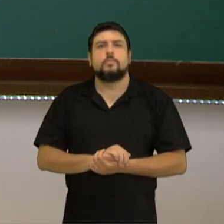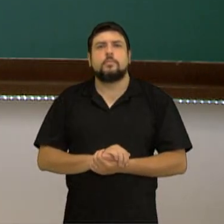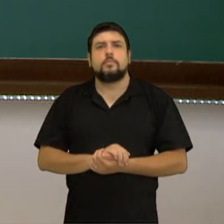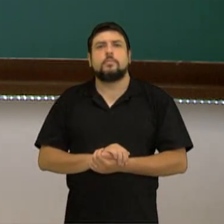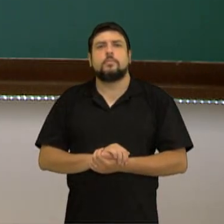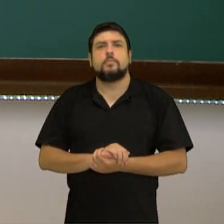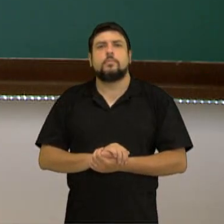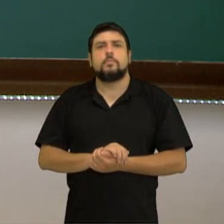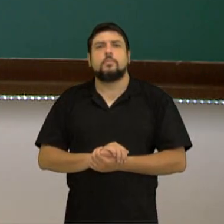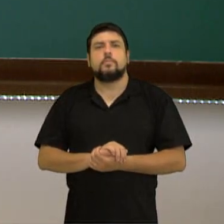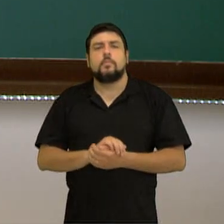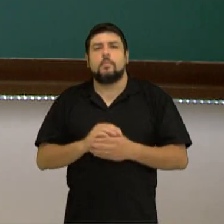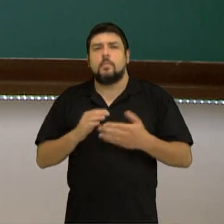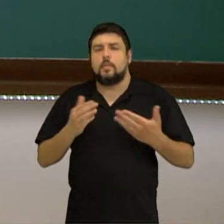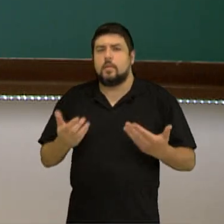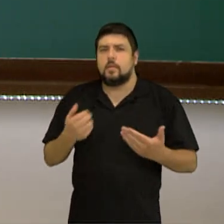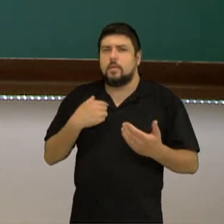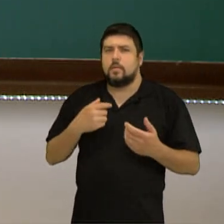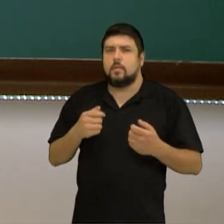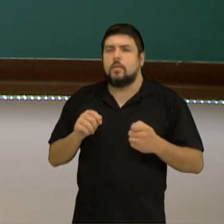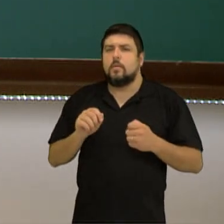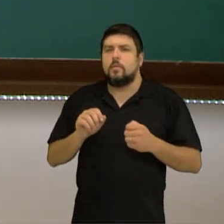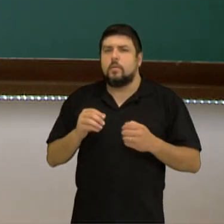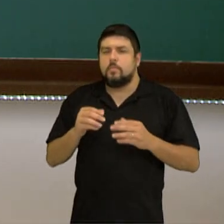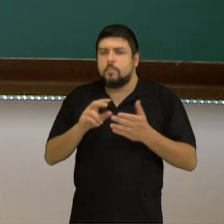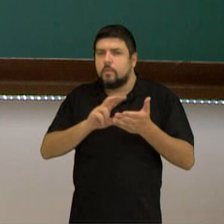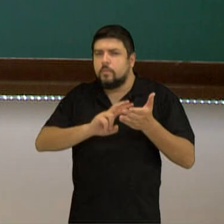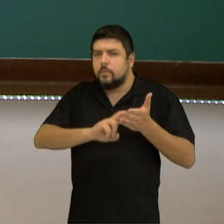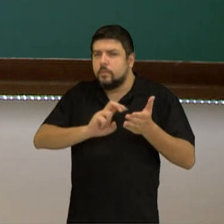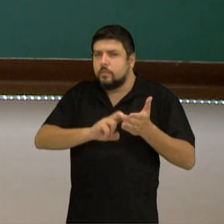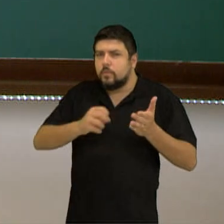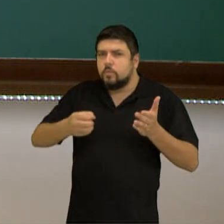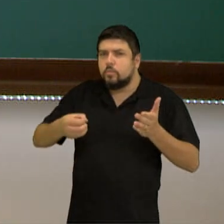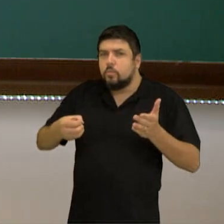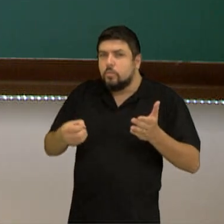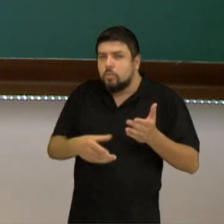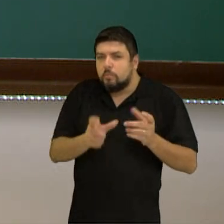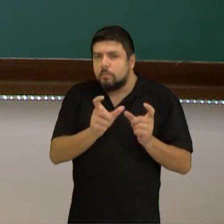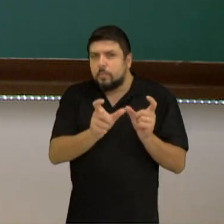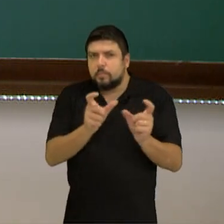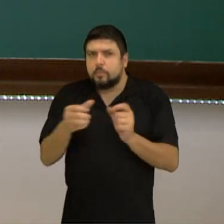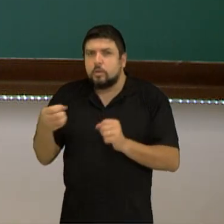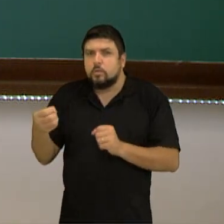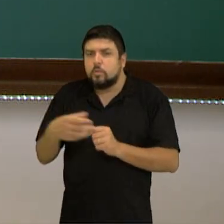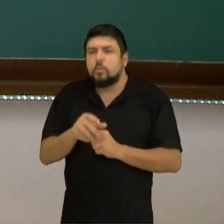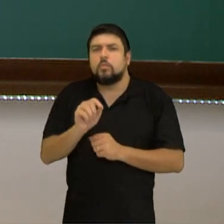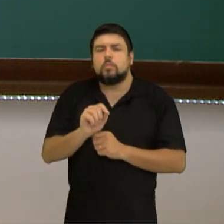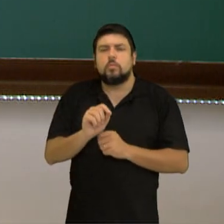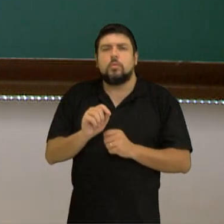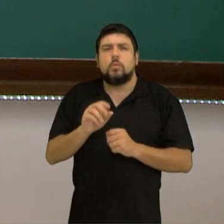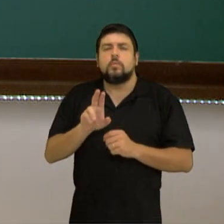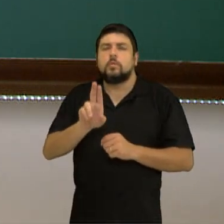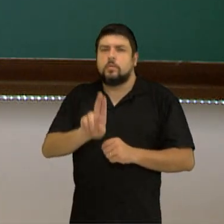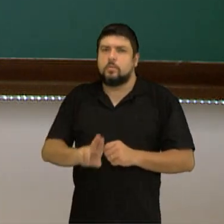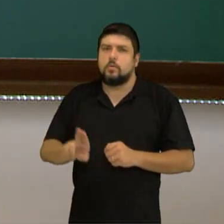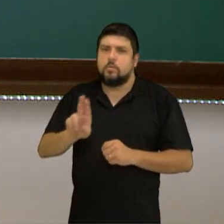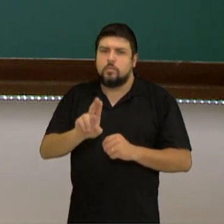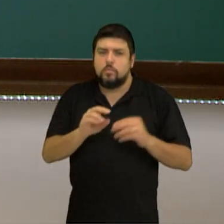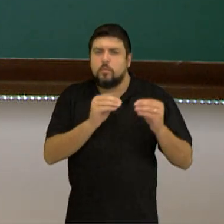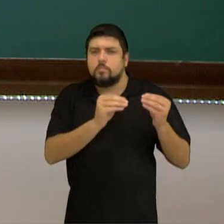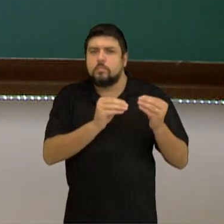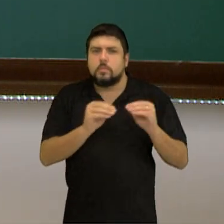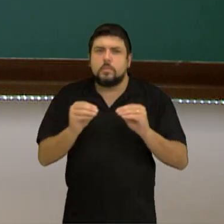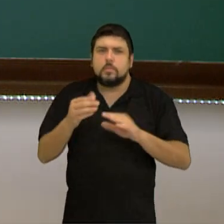estudando, coloque em uso. Então, leia, escreva, fale, porque isso, sem sombra de dúvida, ajuda a memorizar